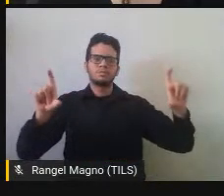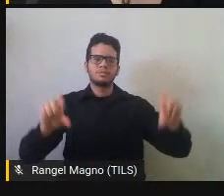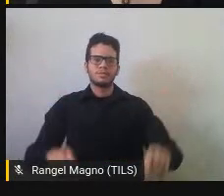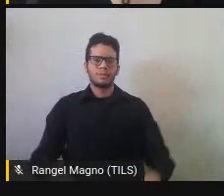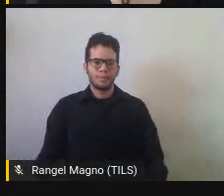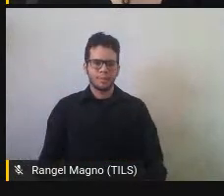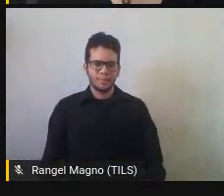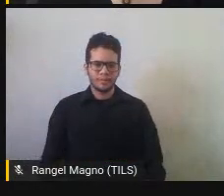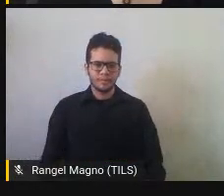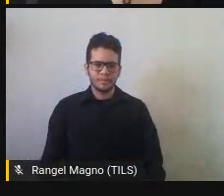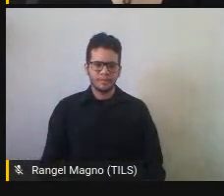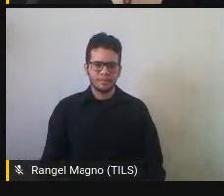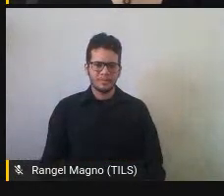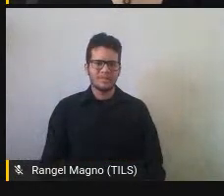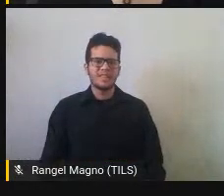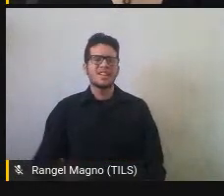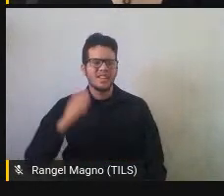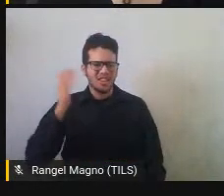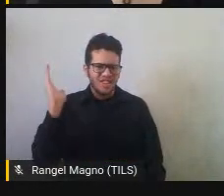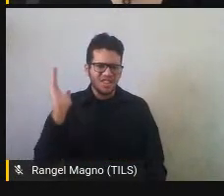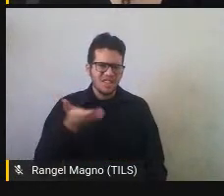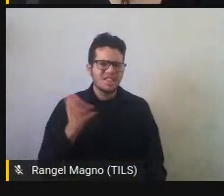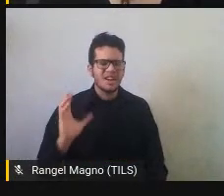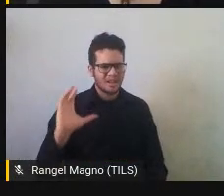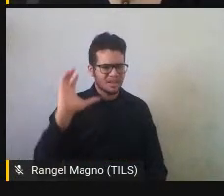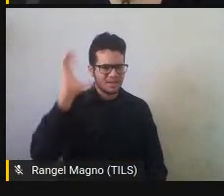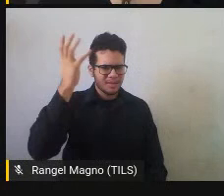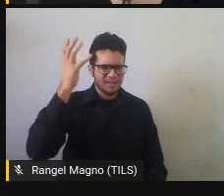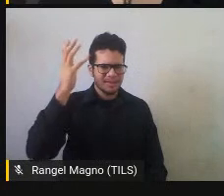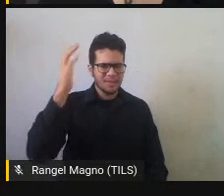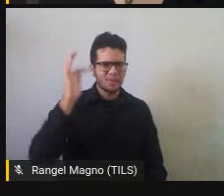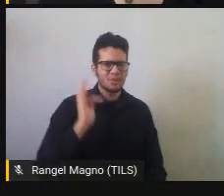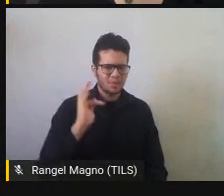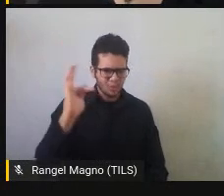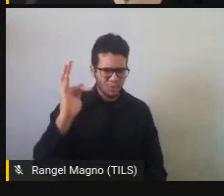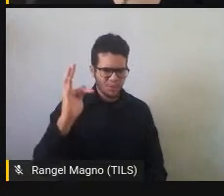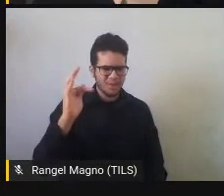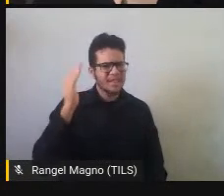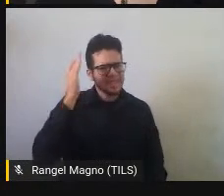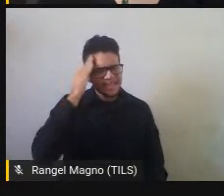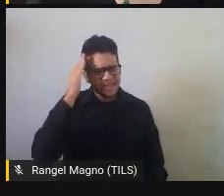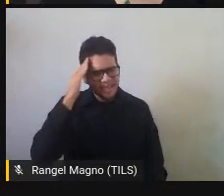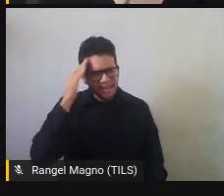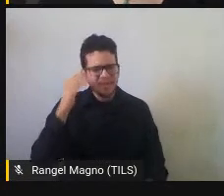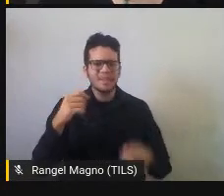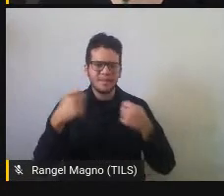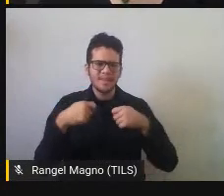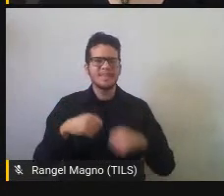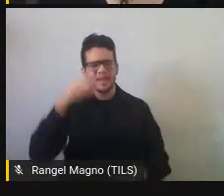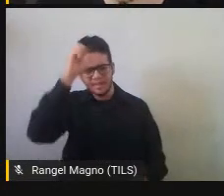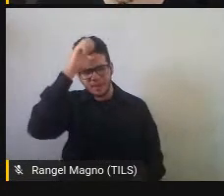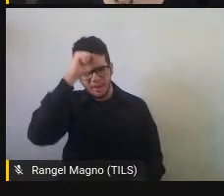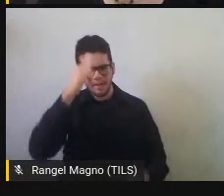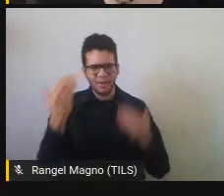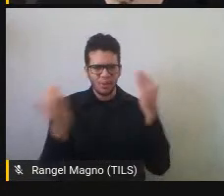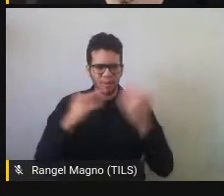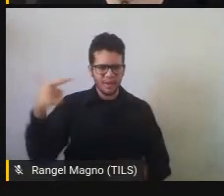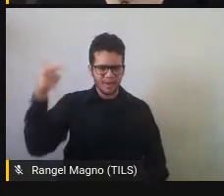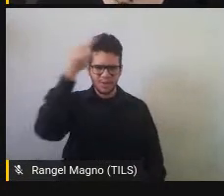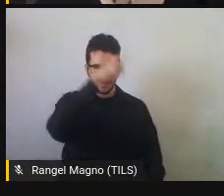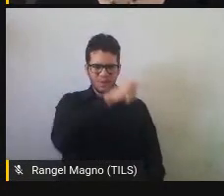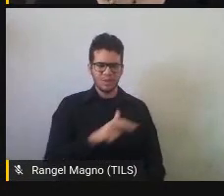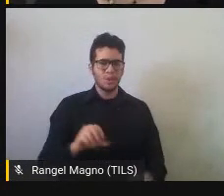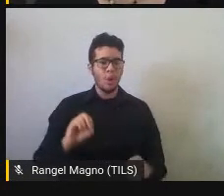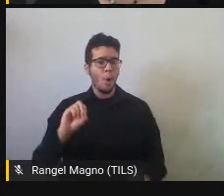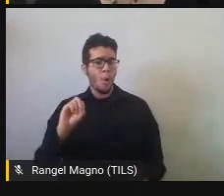estava destinado a aprender a sua própria sabedoria separado dos outros ou a aprender sozinho